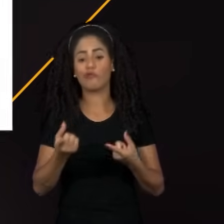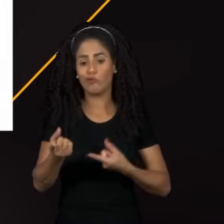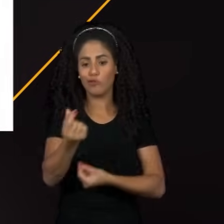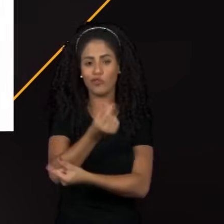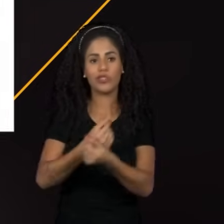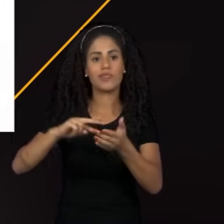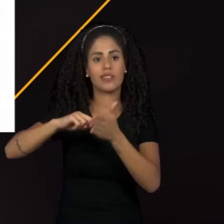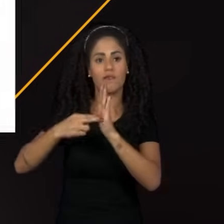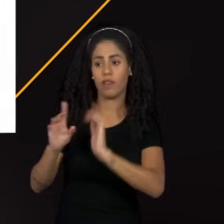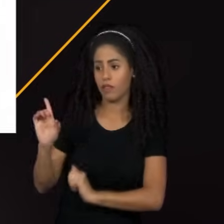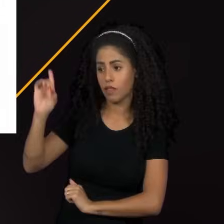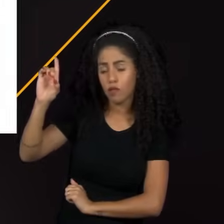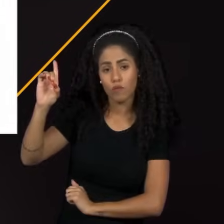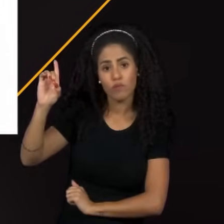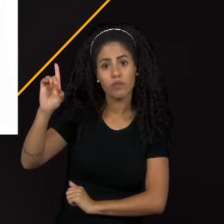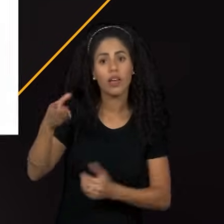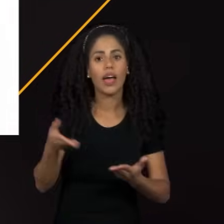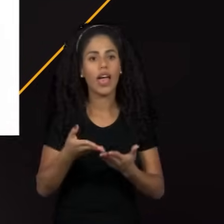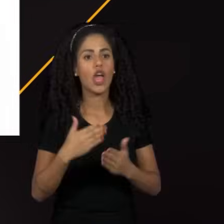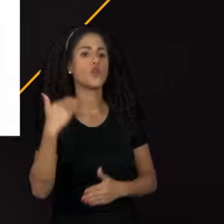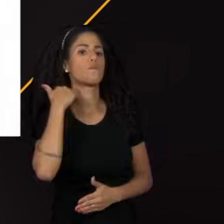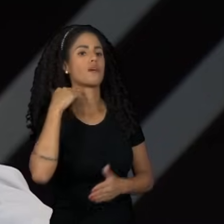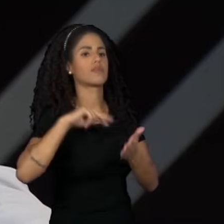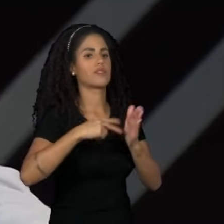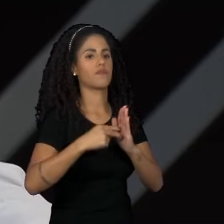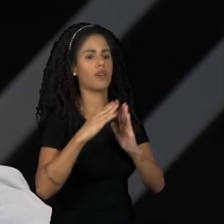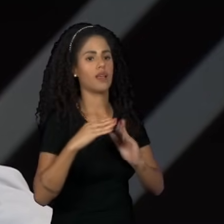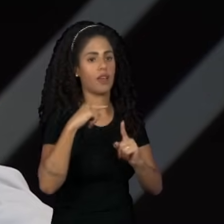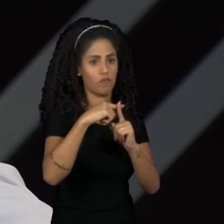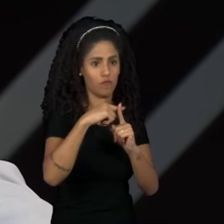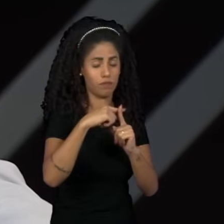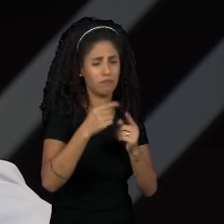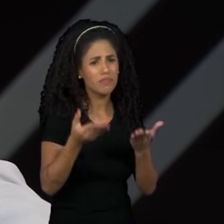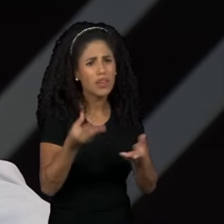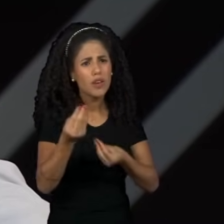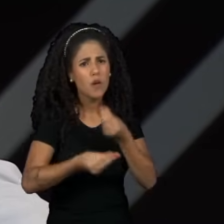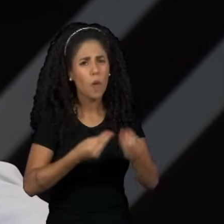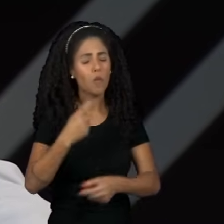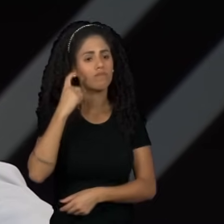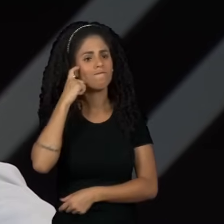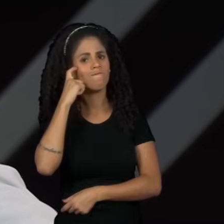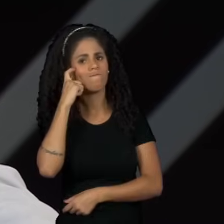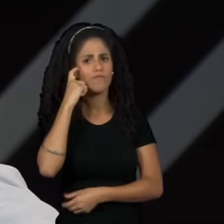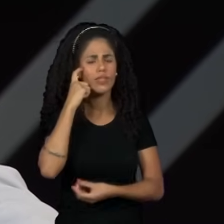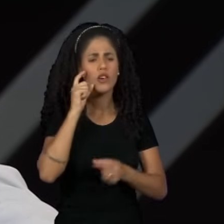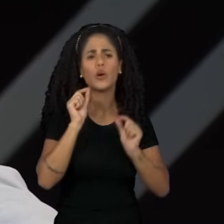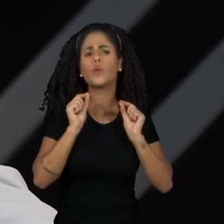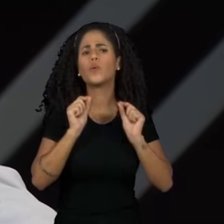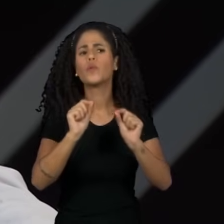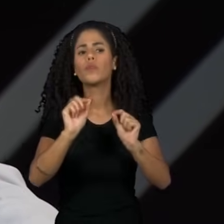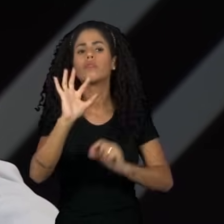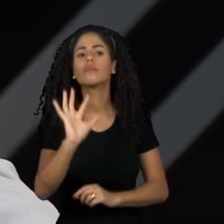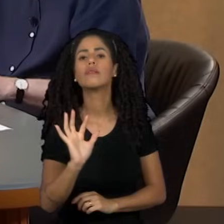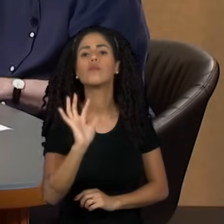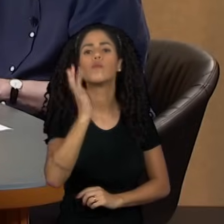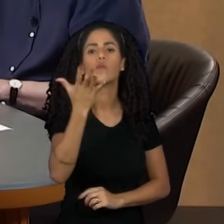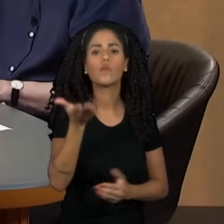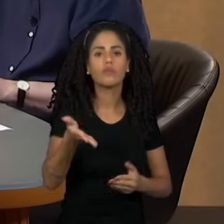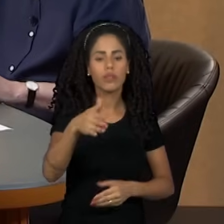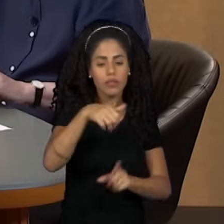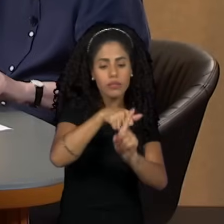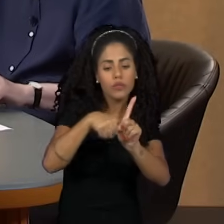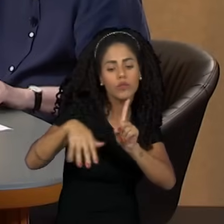Deus e o banco é a igreja. Eles comandam o que possa acontecer